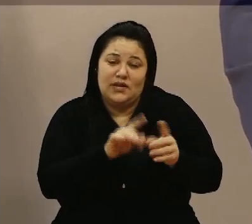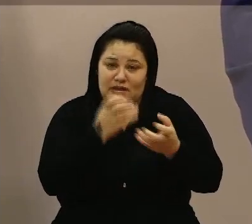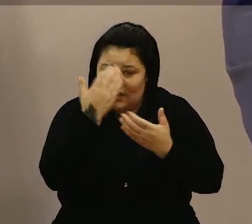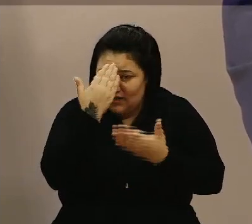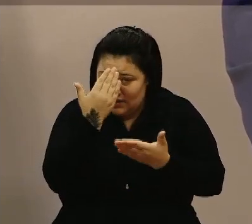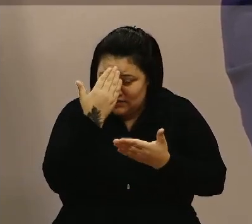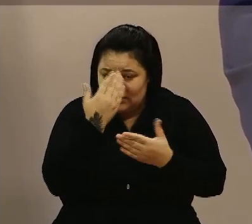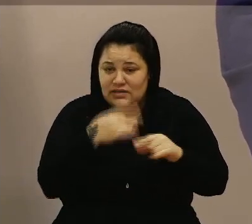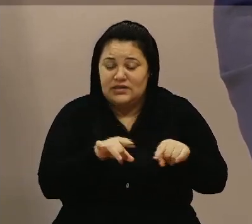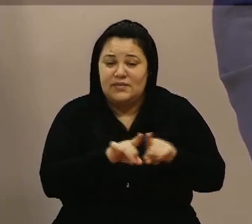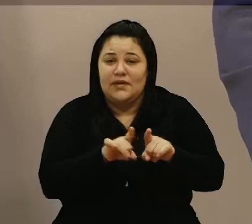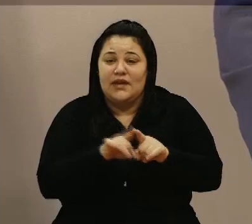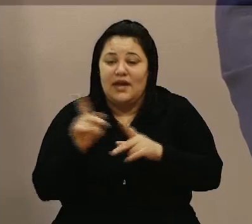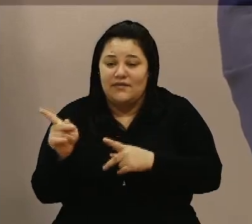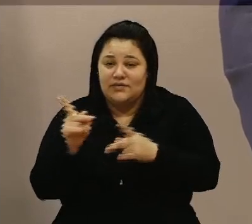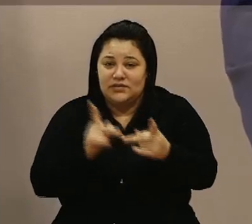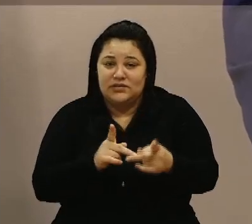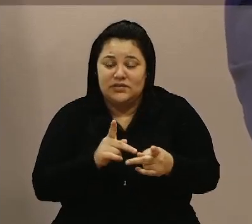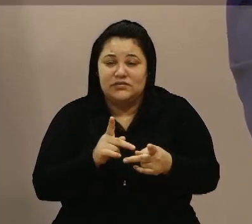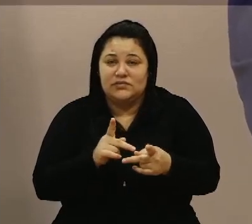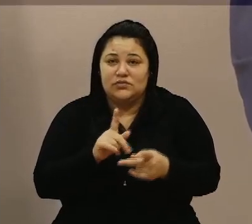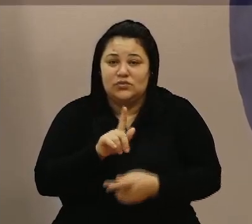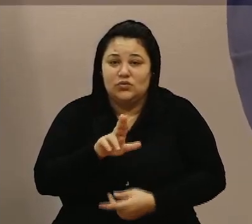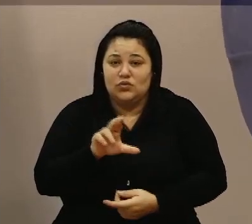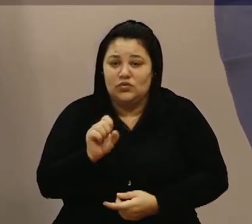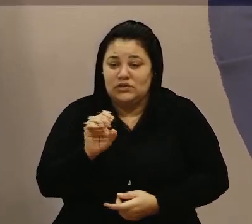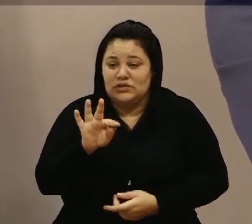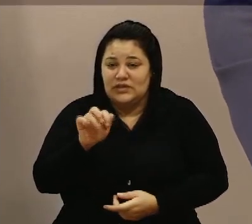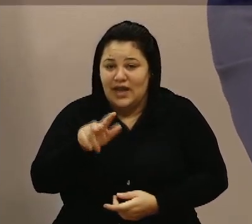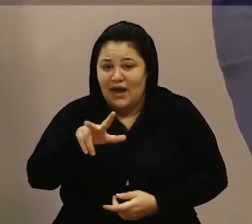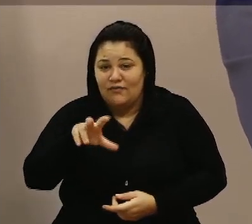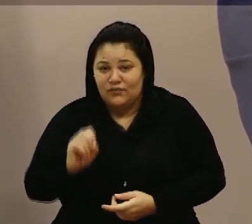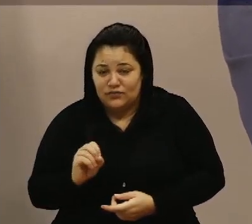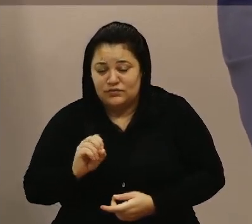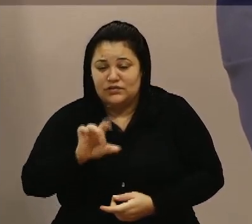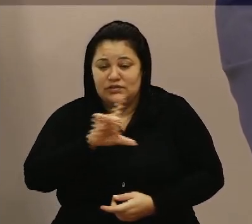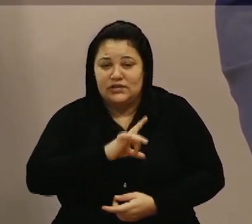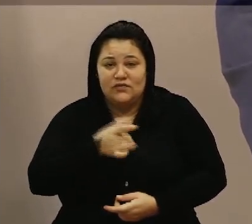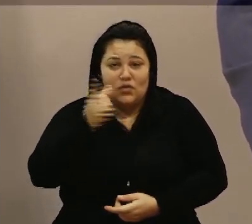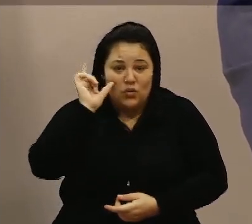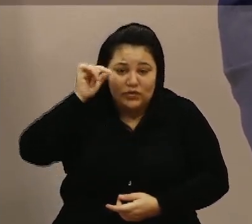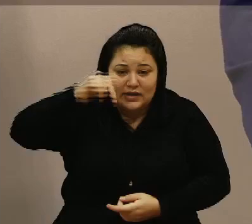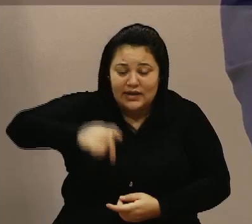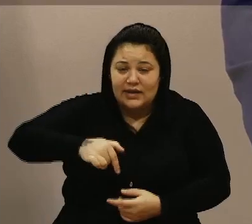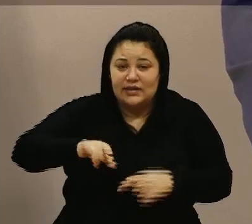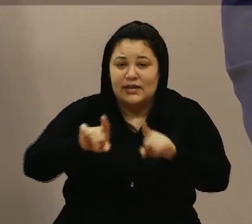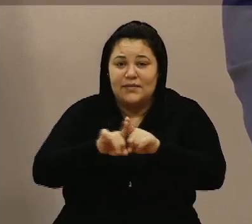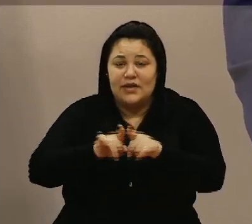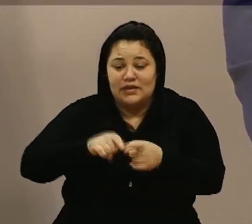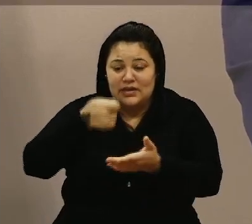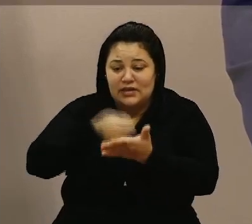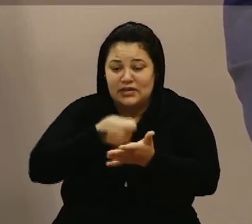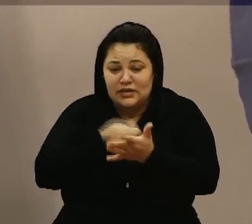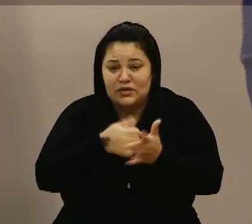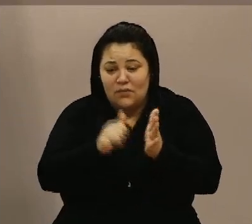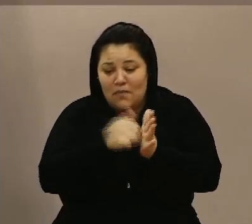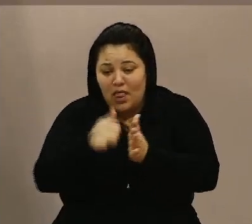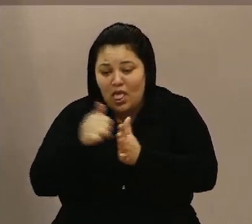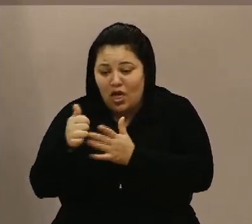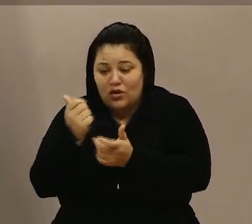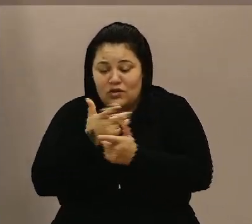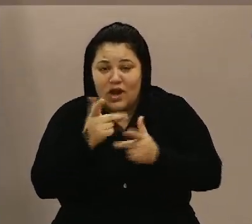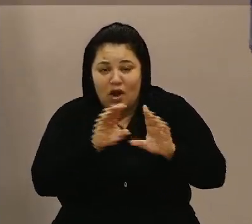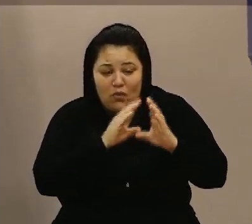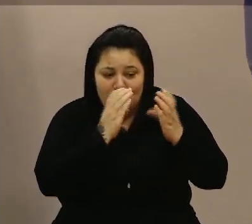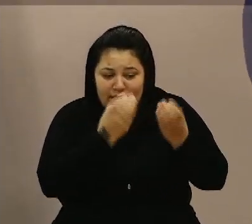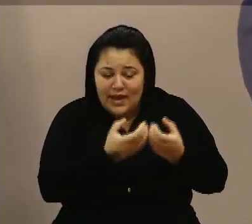a vinda do Gustavo, que esteve aqui ontem também, tentando trazer melhorias, e certamente vai trazer melhorias. A comunidade